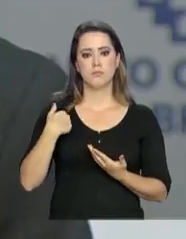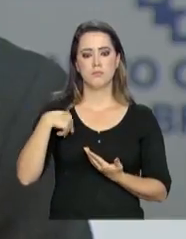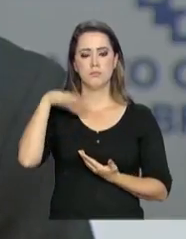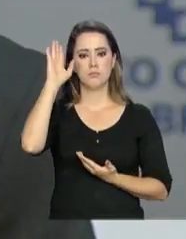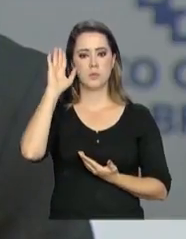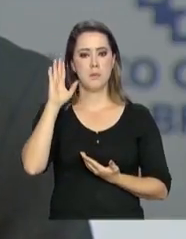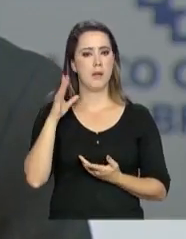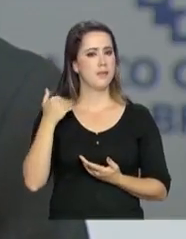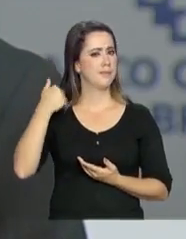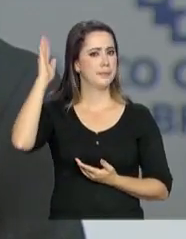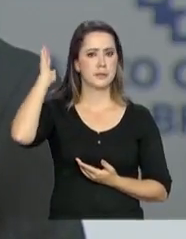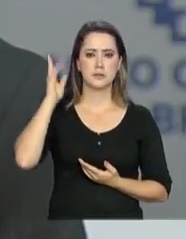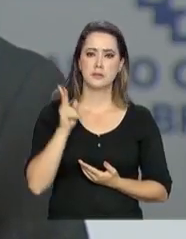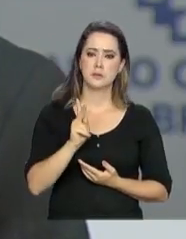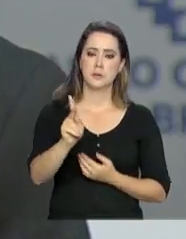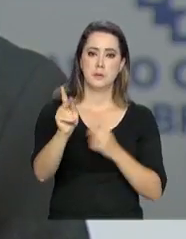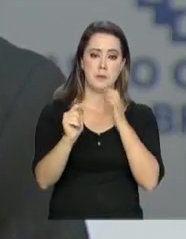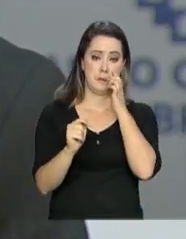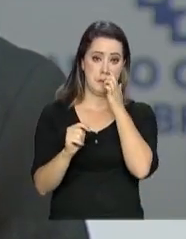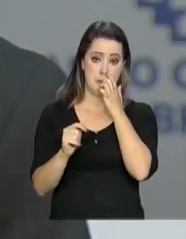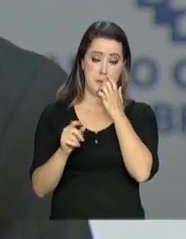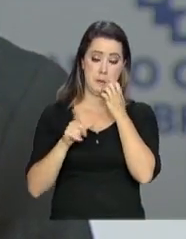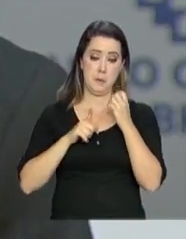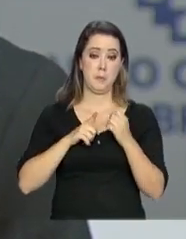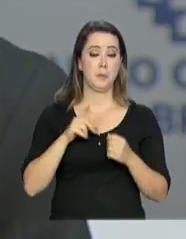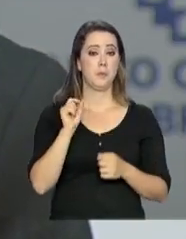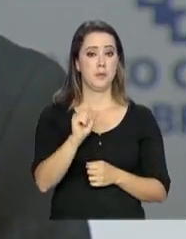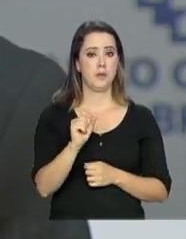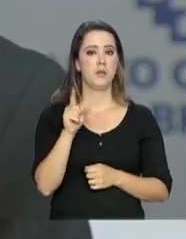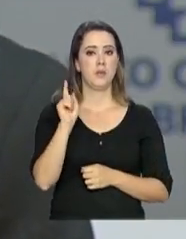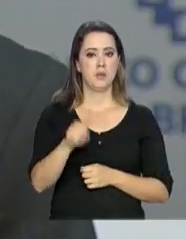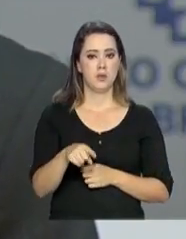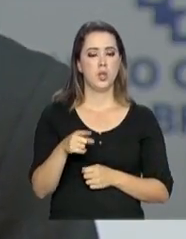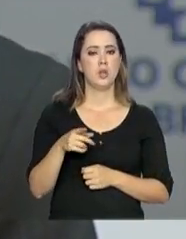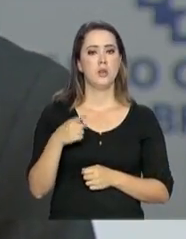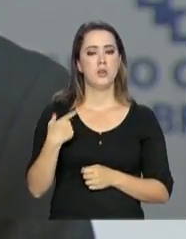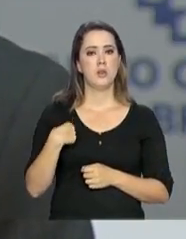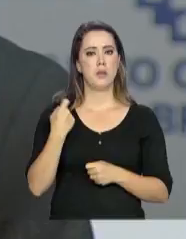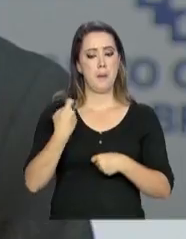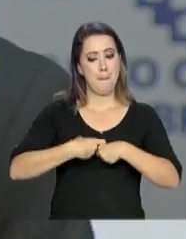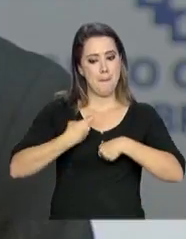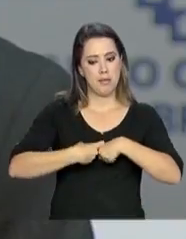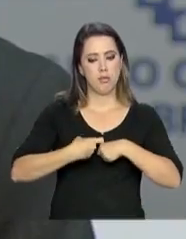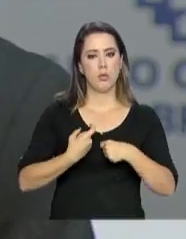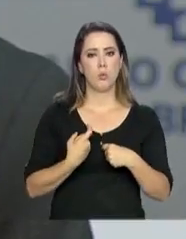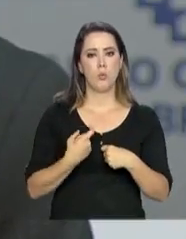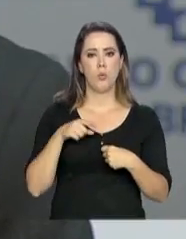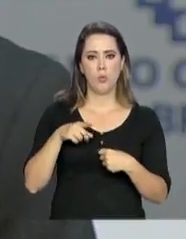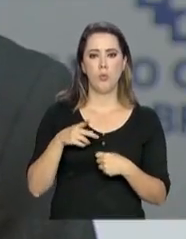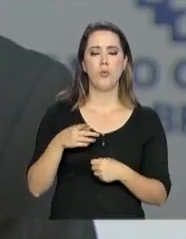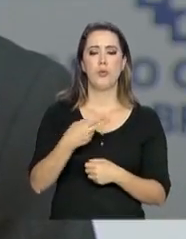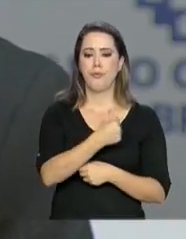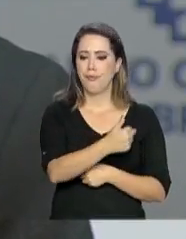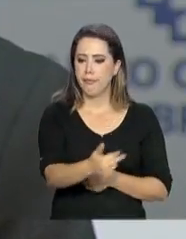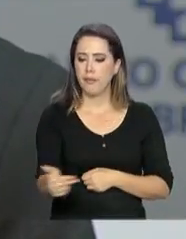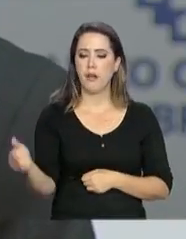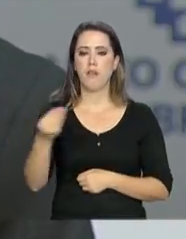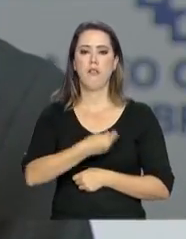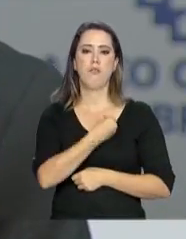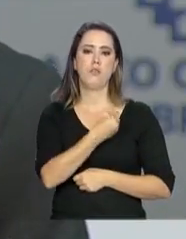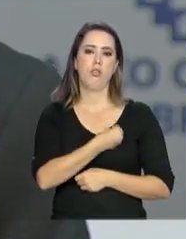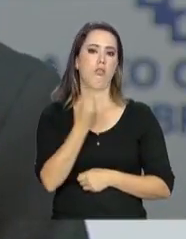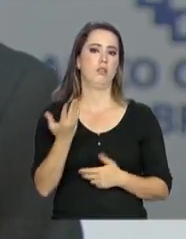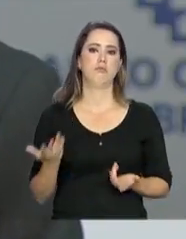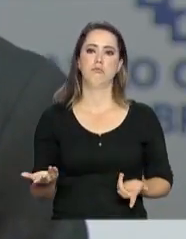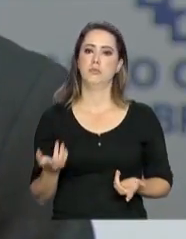o máximo possível, porque é uma moeda extremamente resistente, ela é metálica, ela é feita para durar muito, tá? Então o